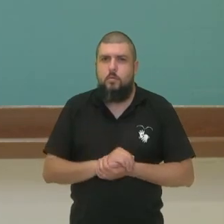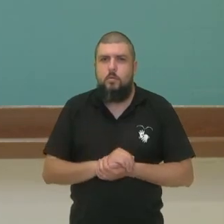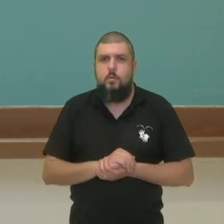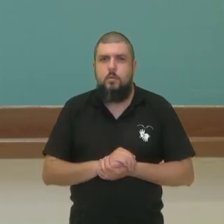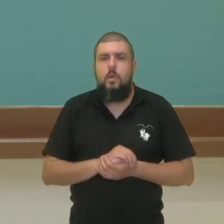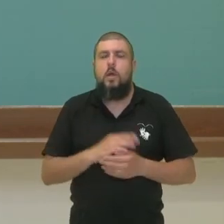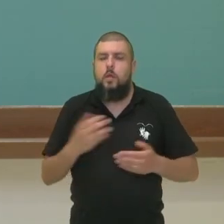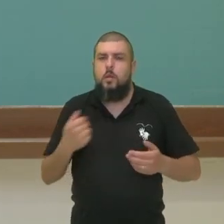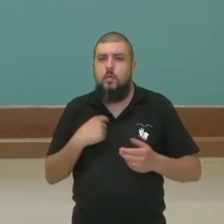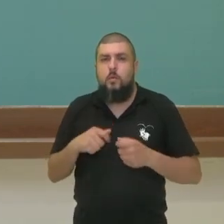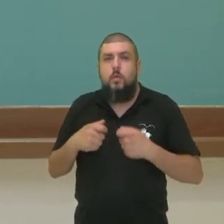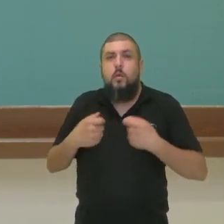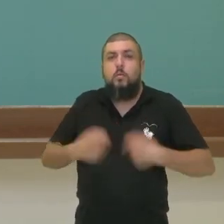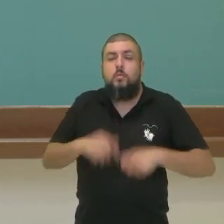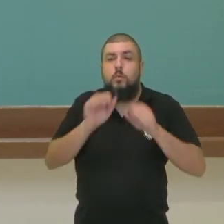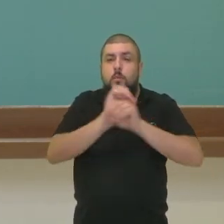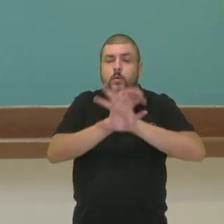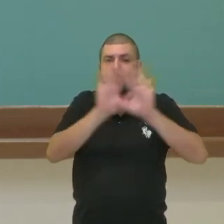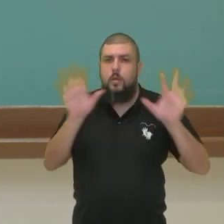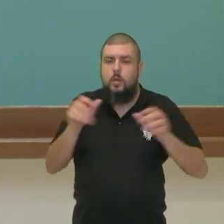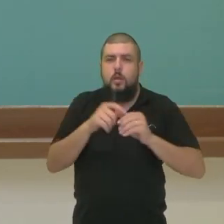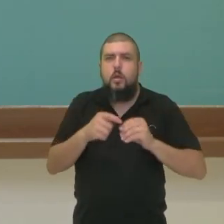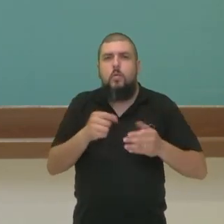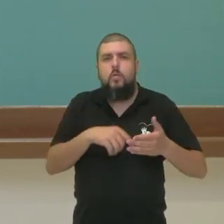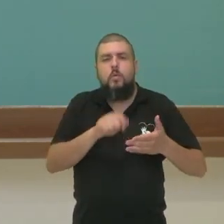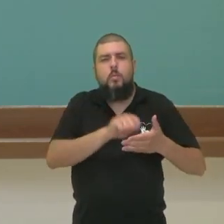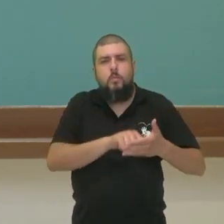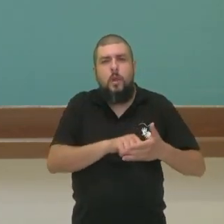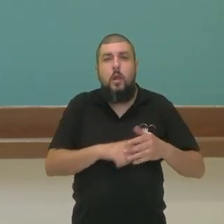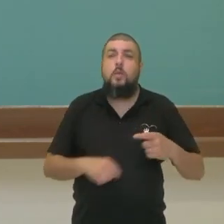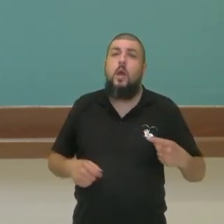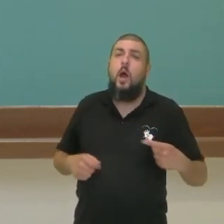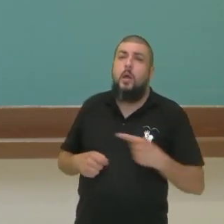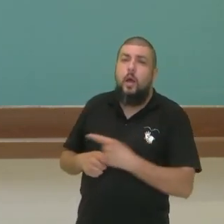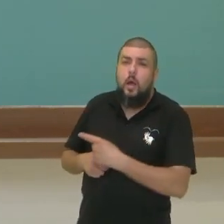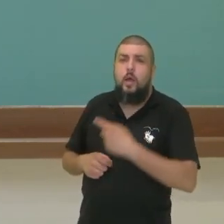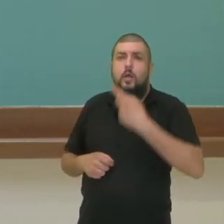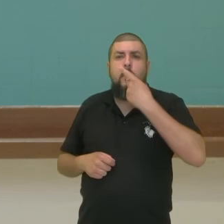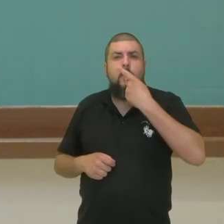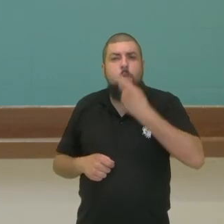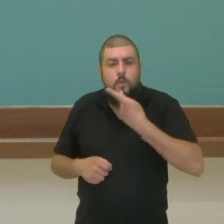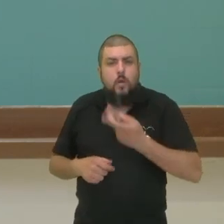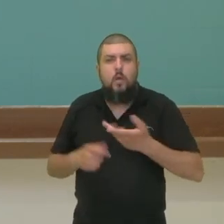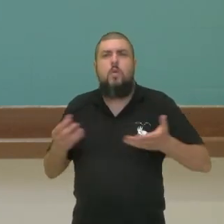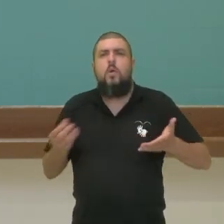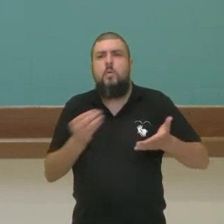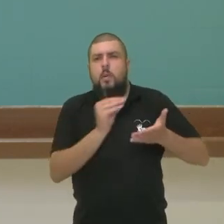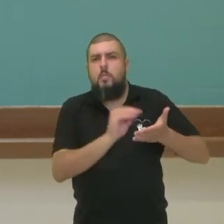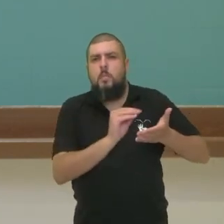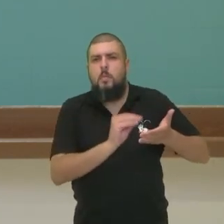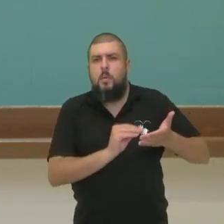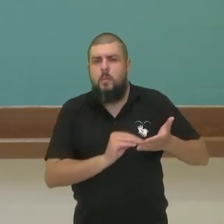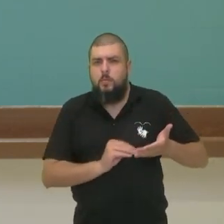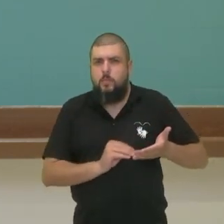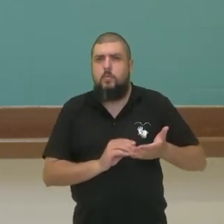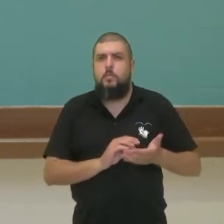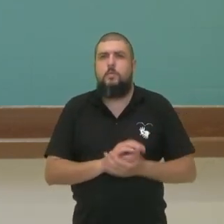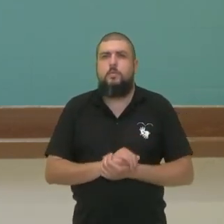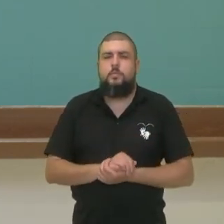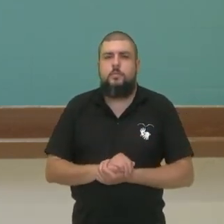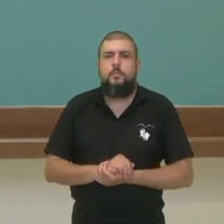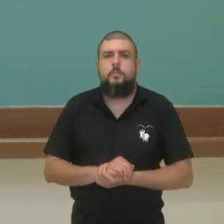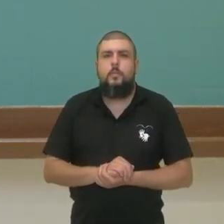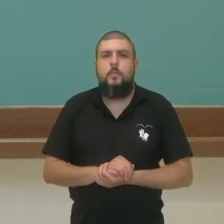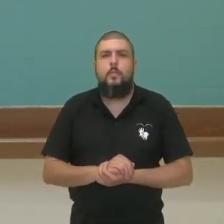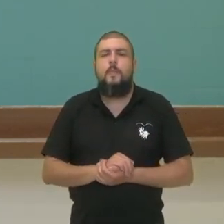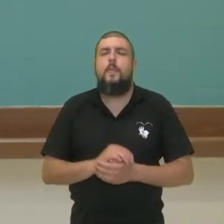o autor precisa deixar claro que, segundo fulano de tal, e vai discorrendo lá sem as aspas.